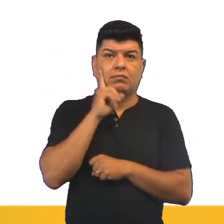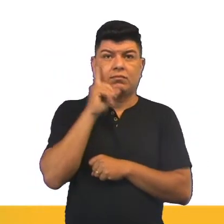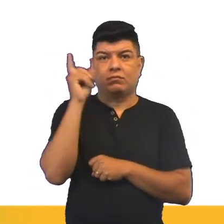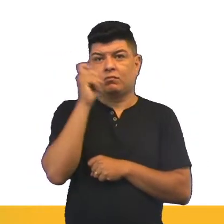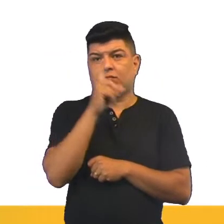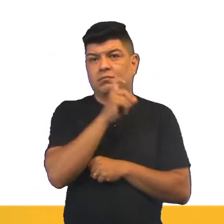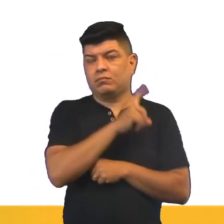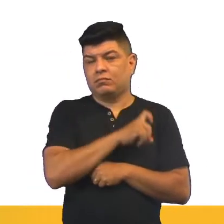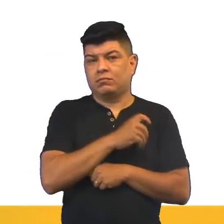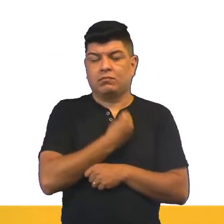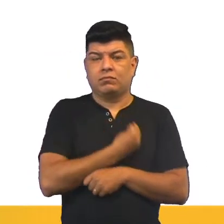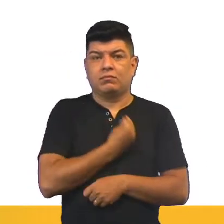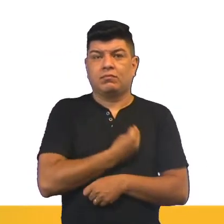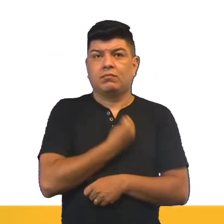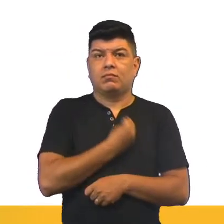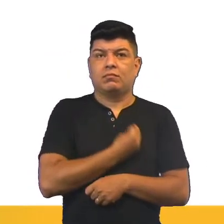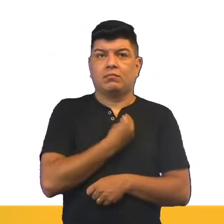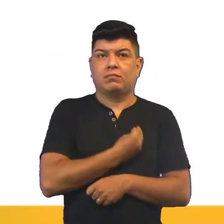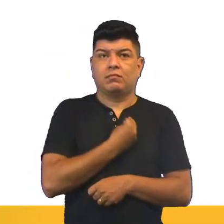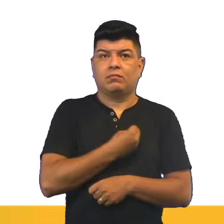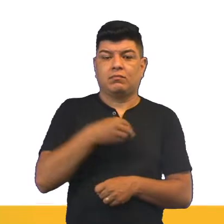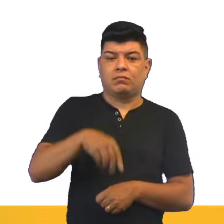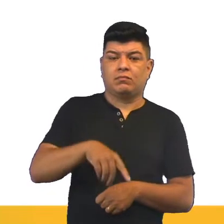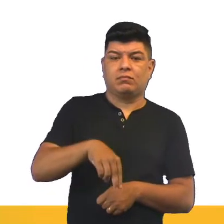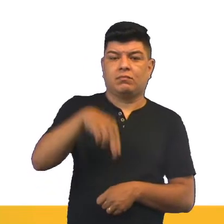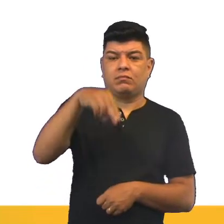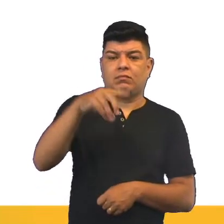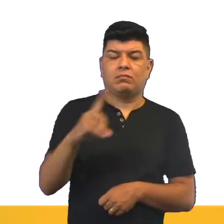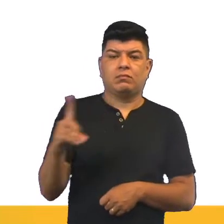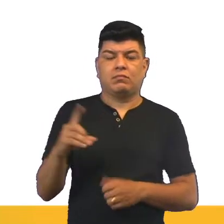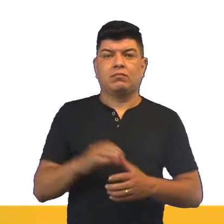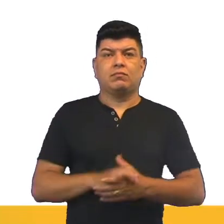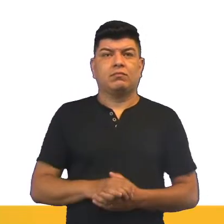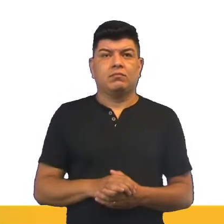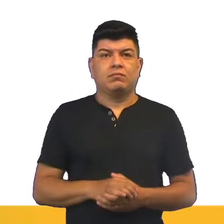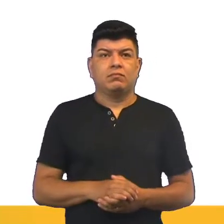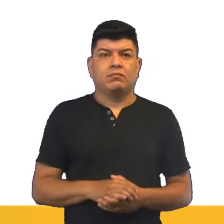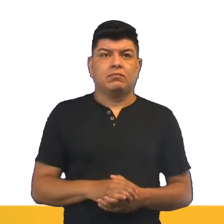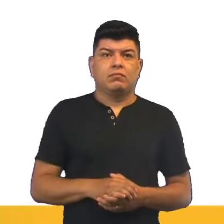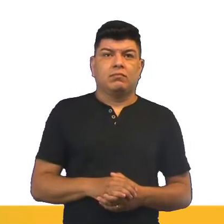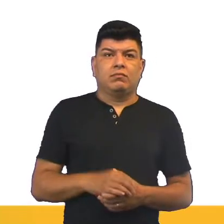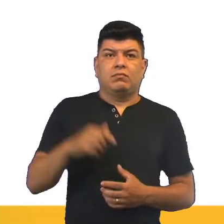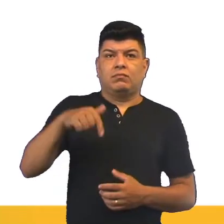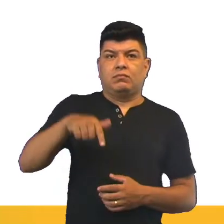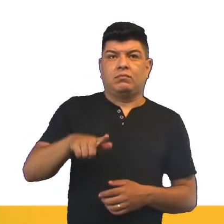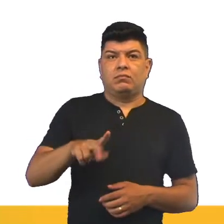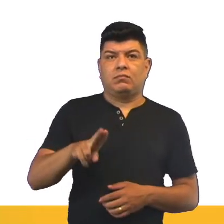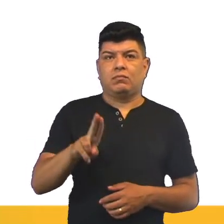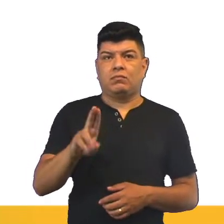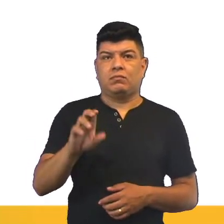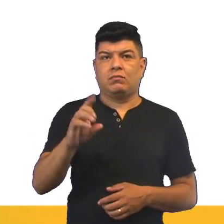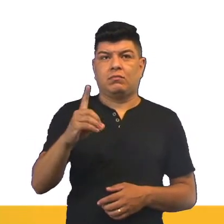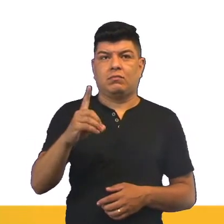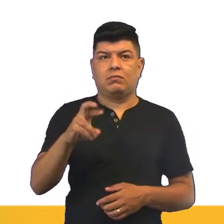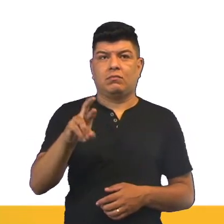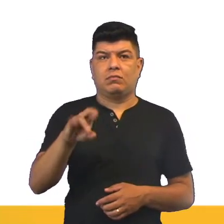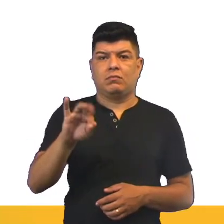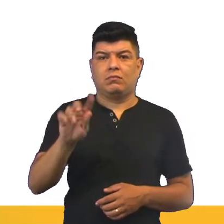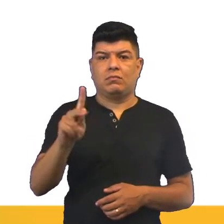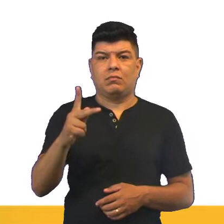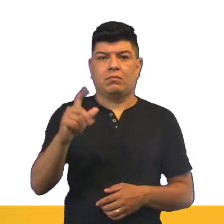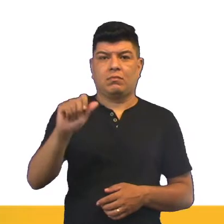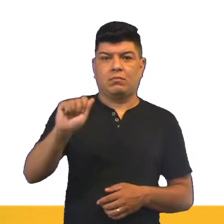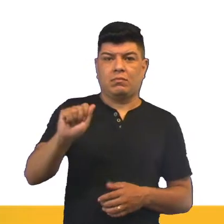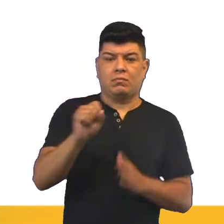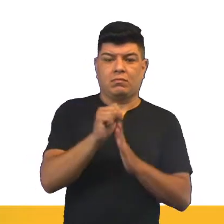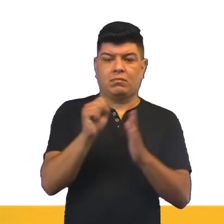nas dificuldades da vida do nordestino, tá? A quadrilha, que foi popularizada no Brasil